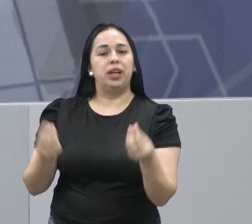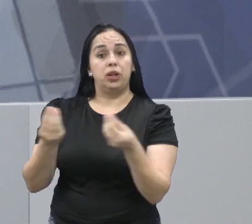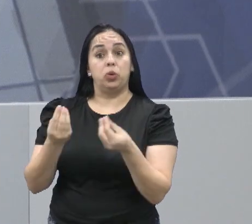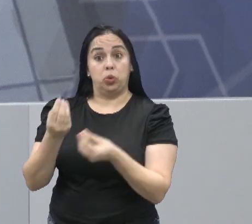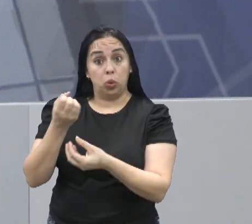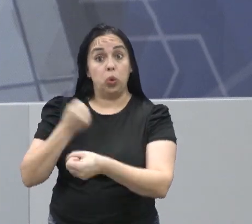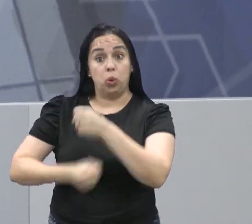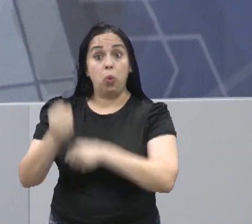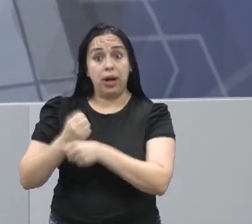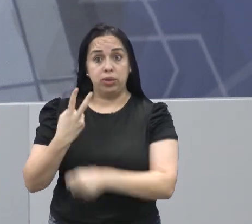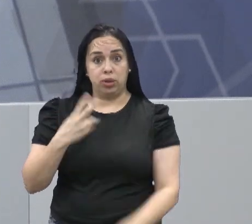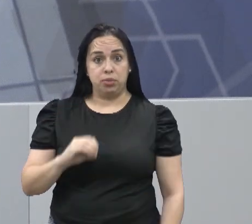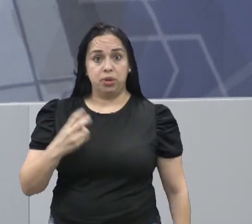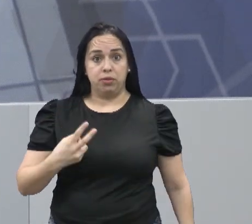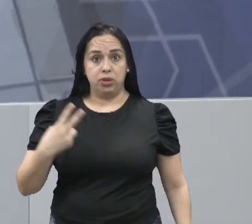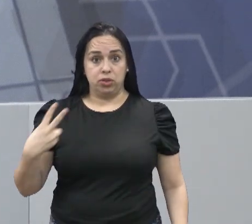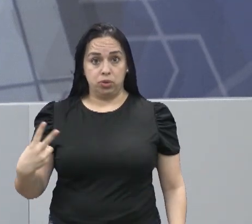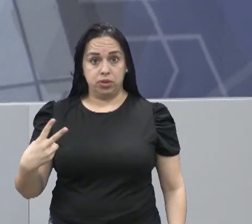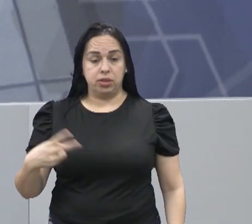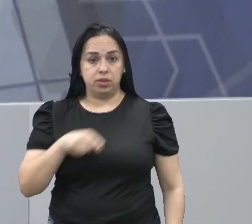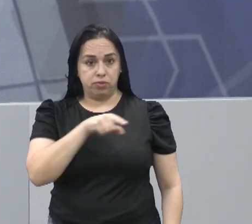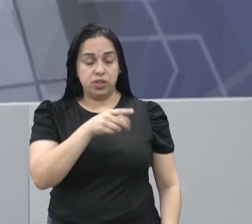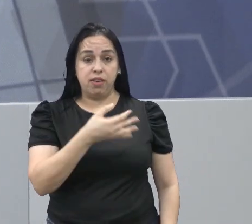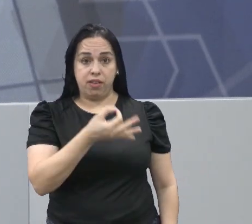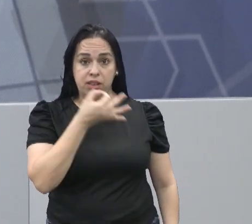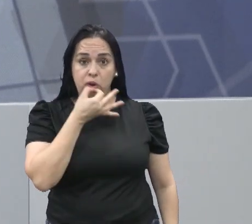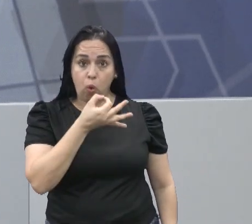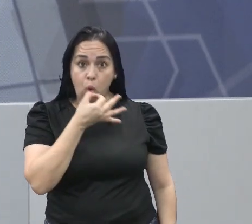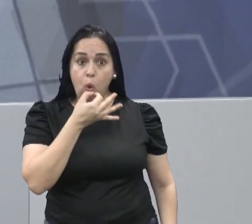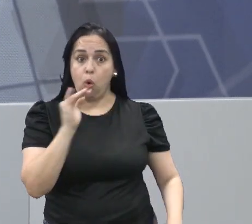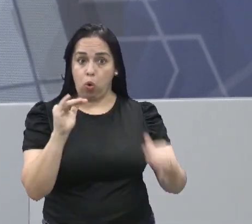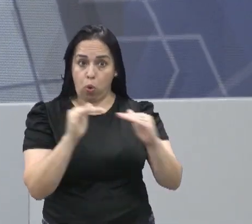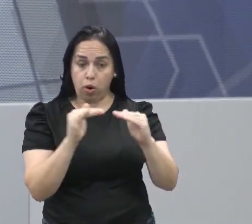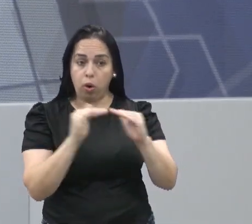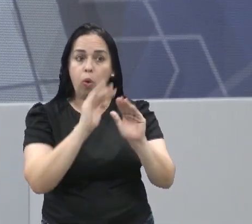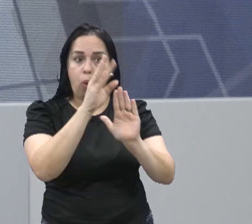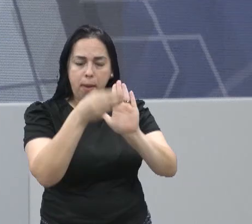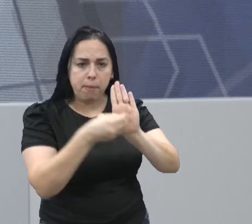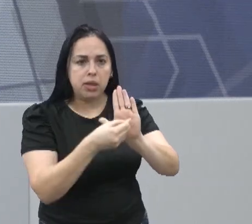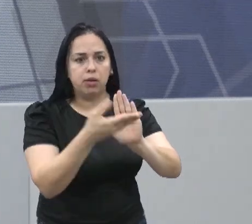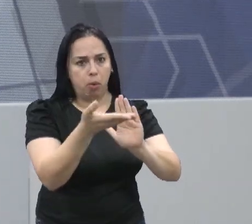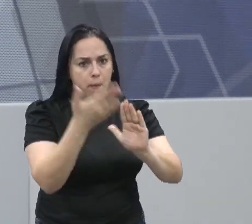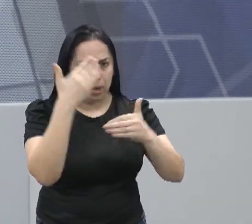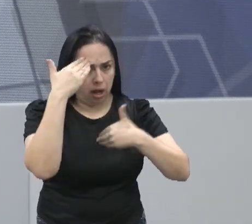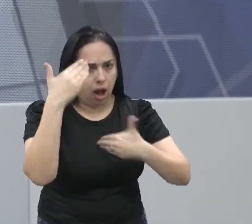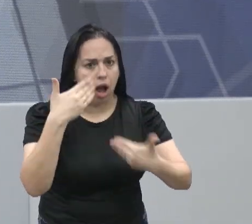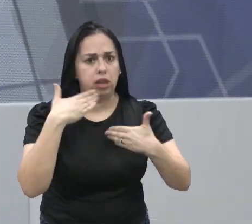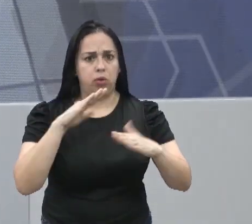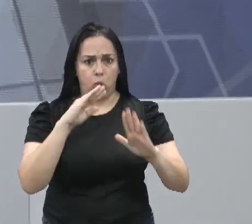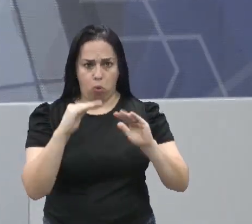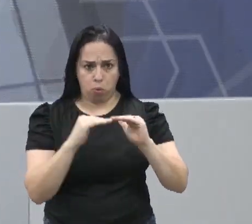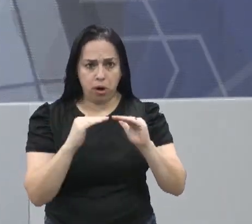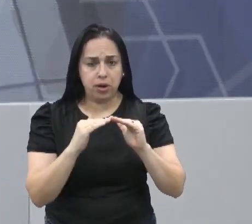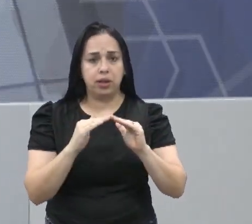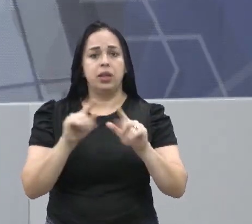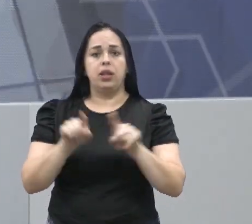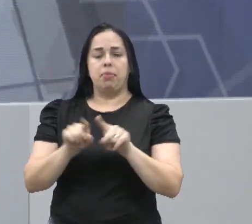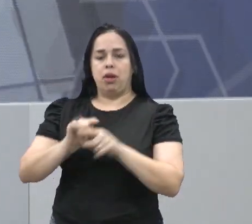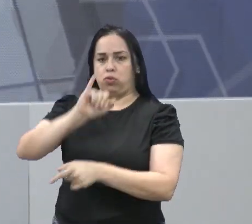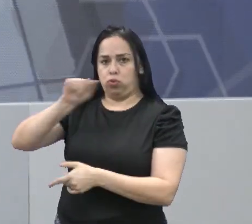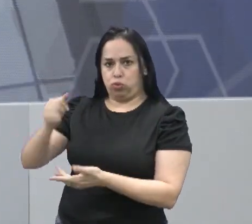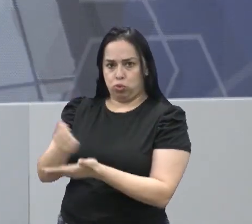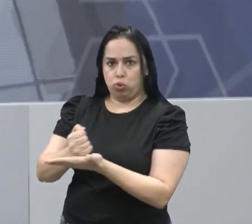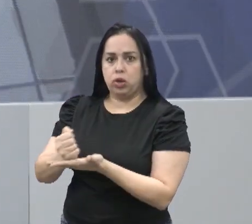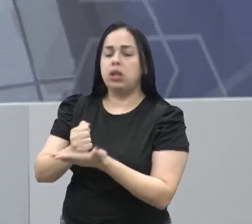2022, aliás, o senhor deu parecer favorável à nossa emenda, muito obrigado. O vereador Júnior da farmácia também deu